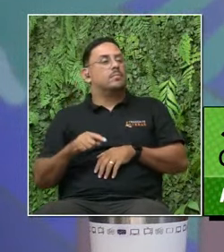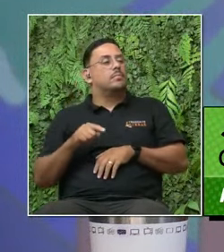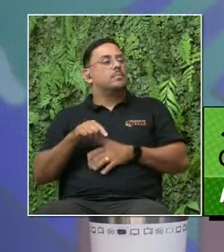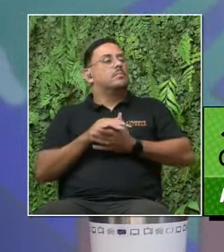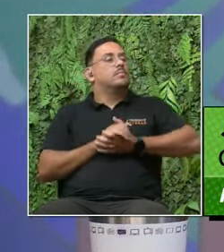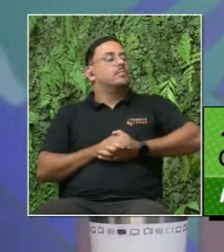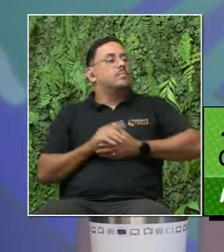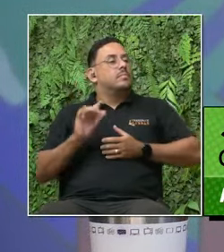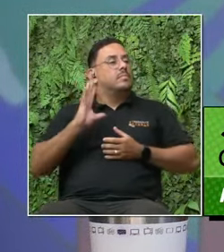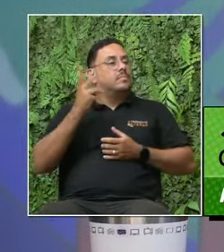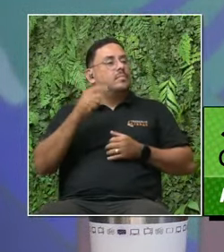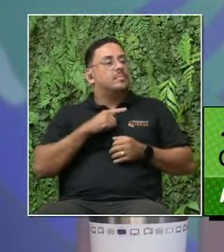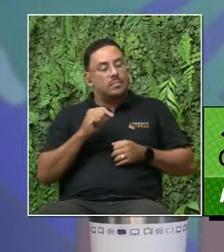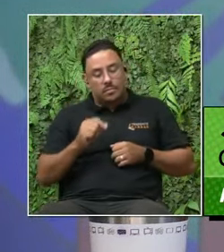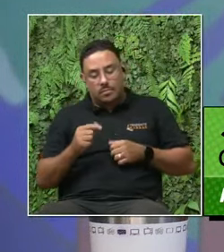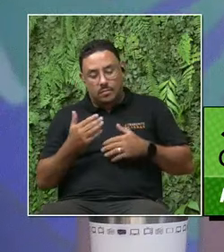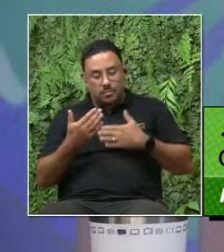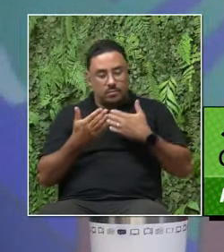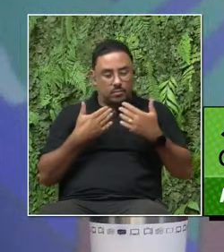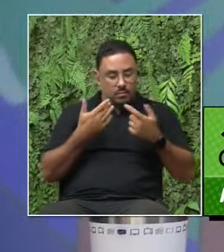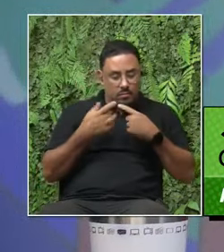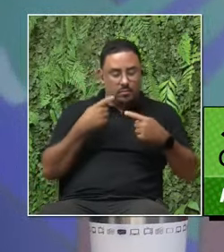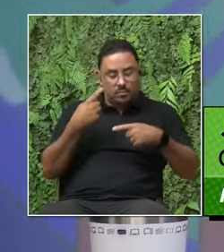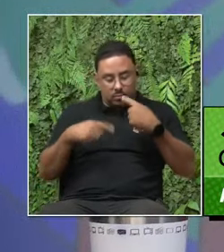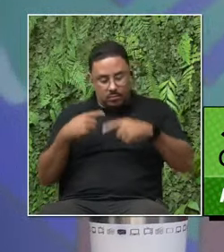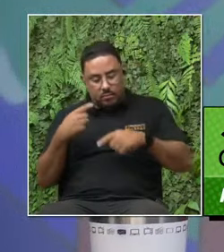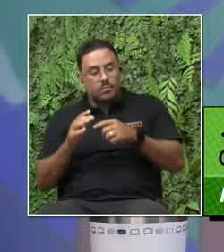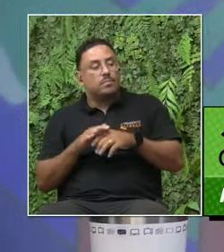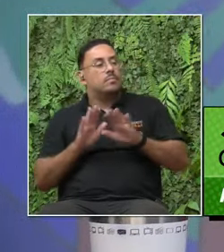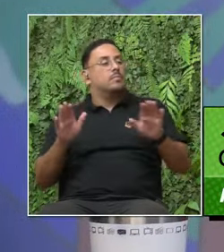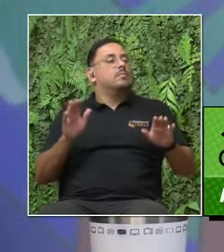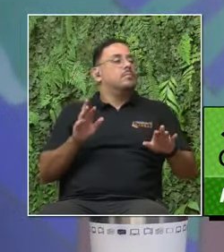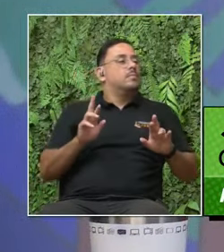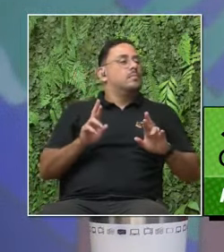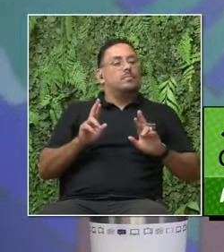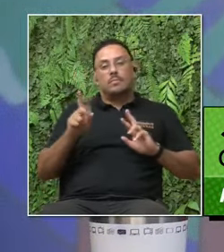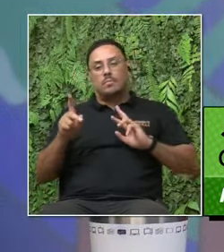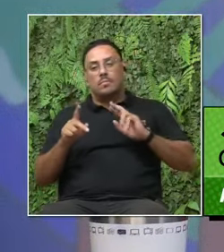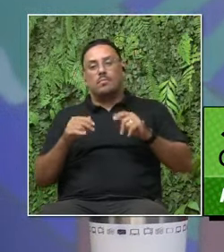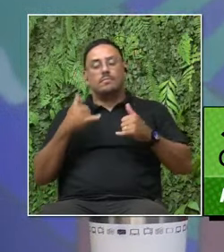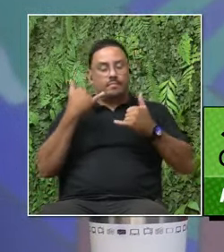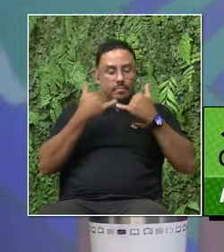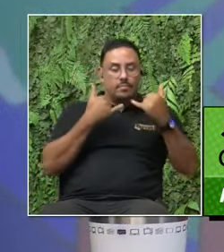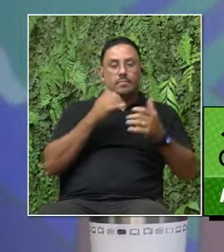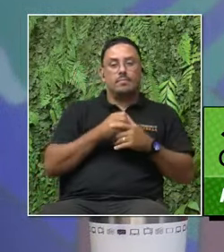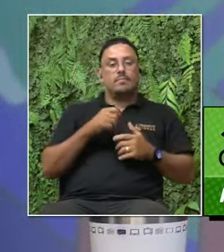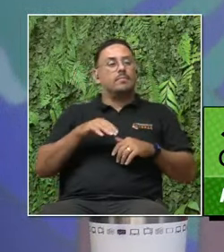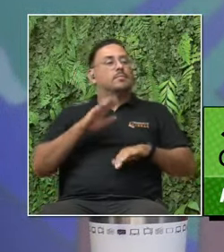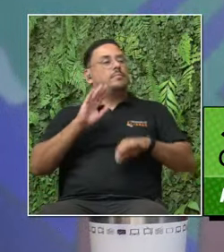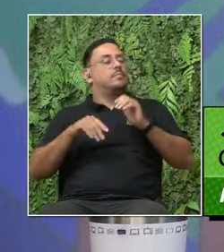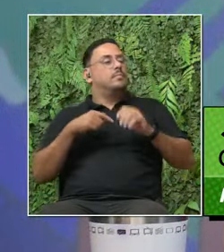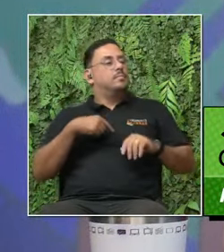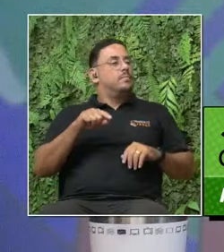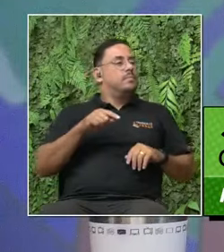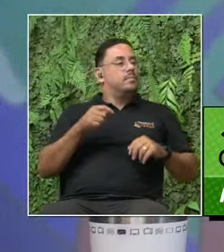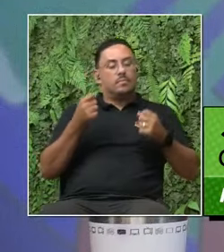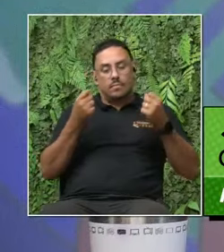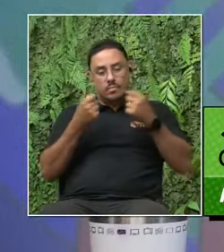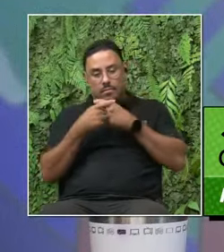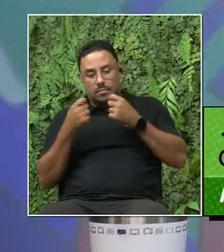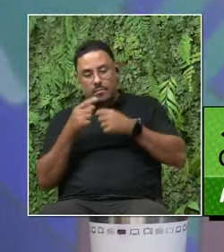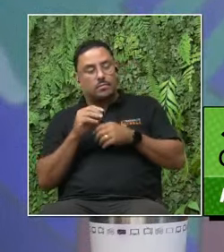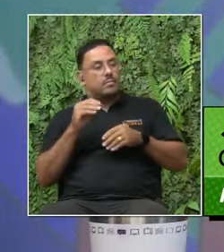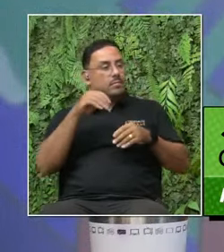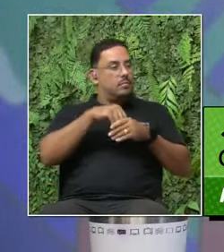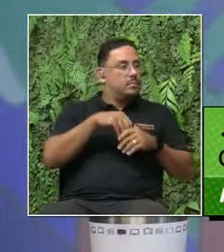noite e a gente tem esse embate embate né de divertido assim né Às vezes a gente leva pro Ar as piad interna o